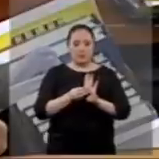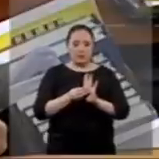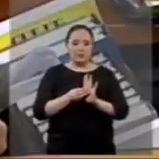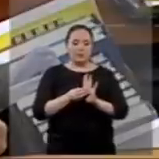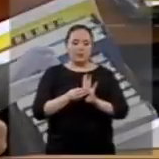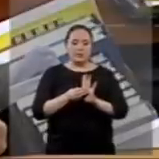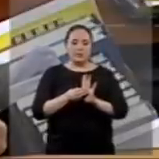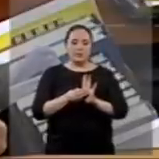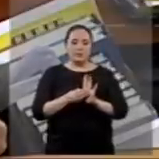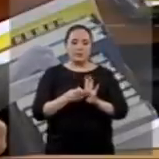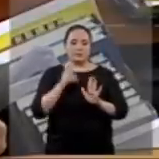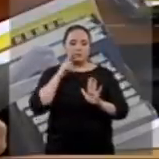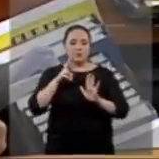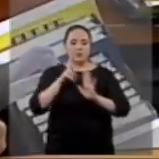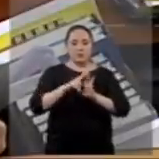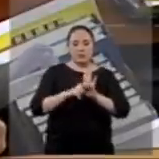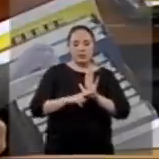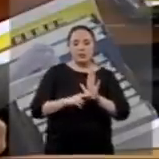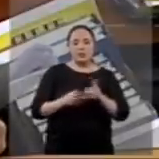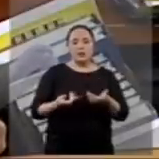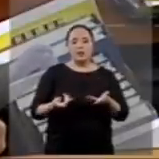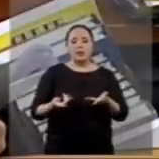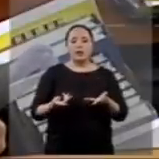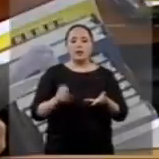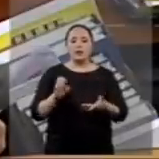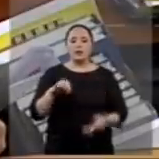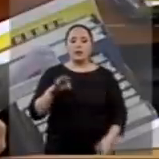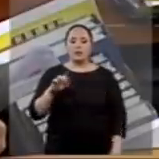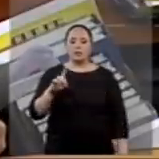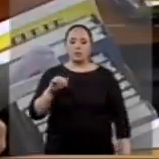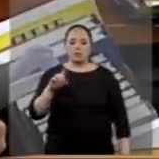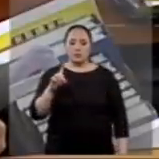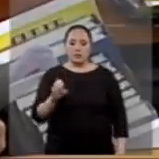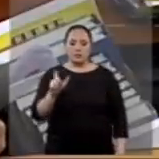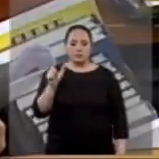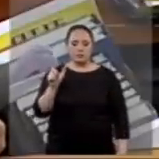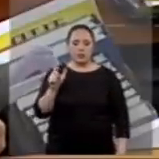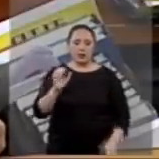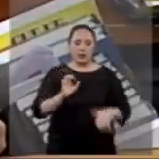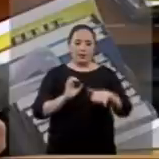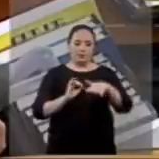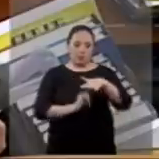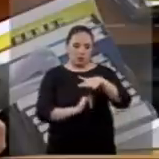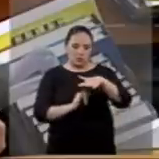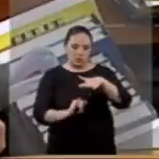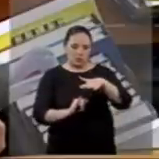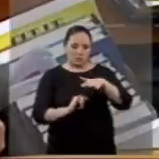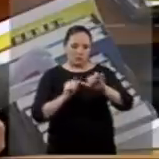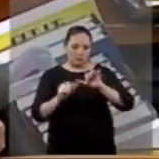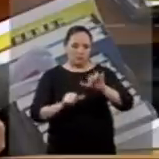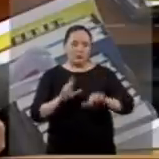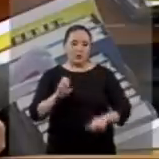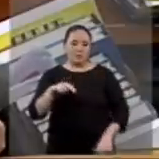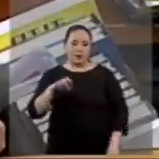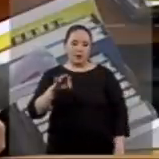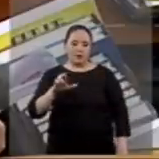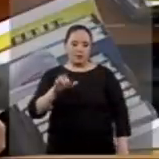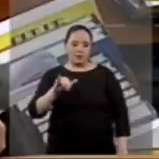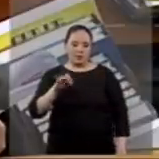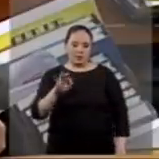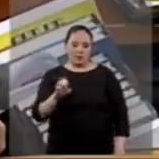os requisitos para caracterização da entidade como beneficente e de assistência social.